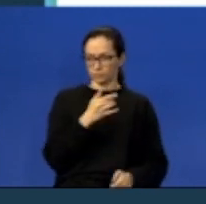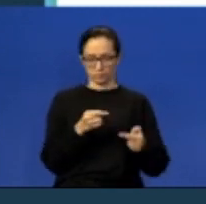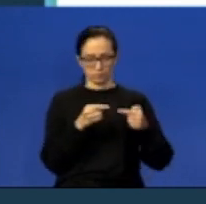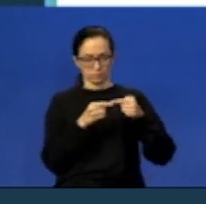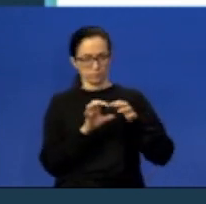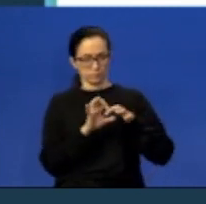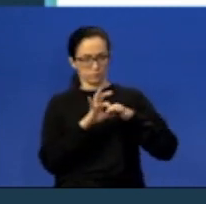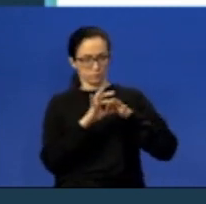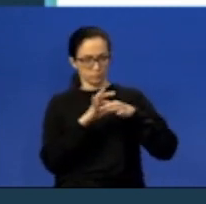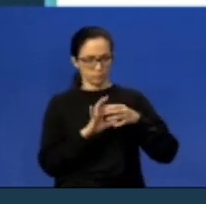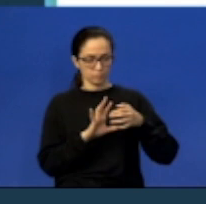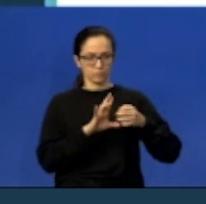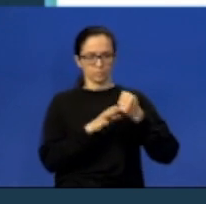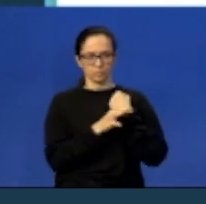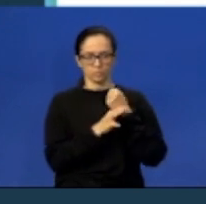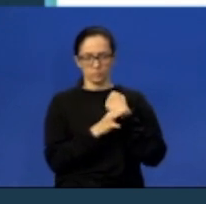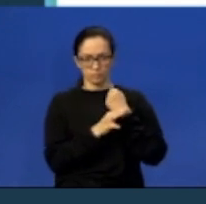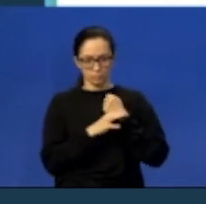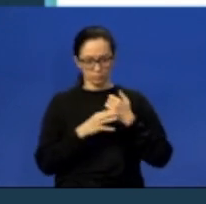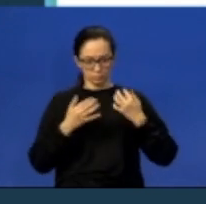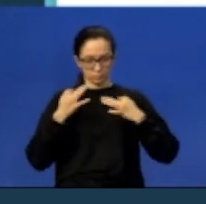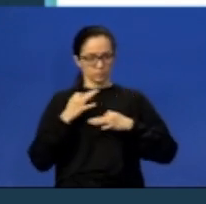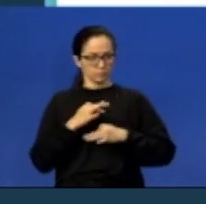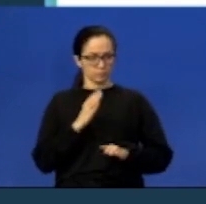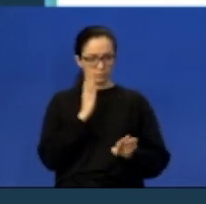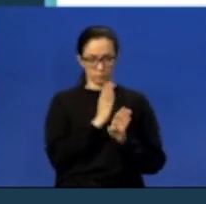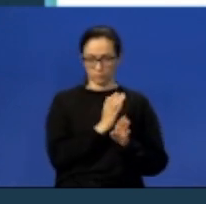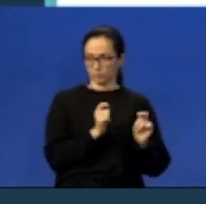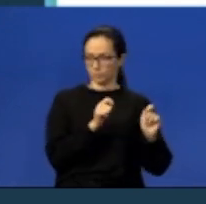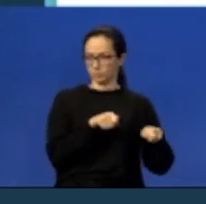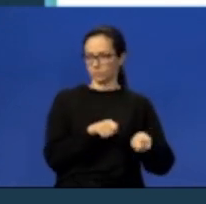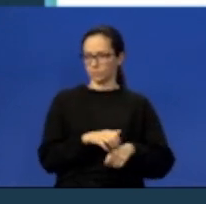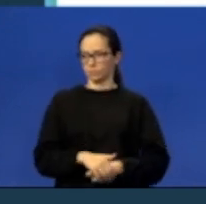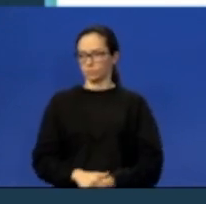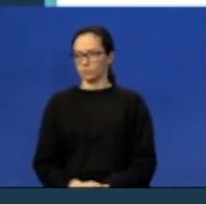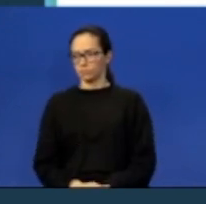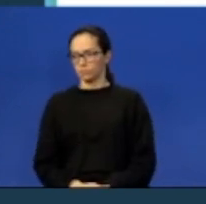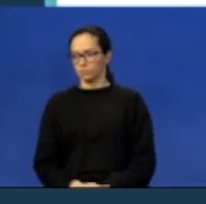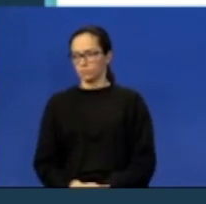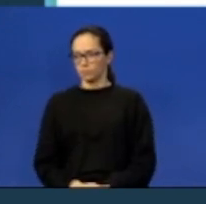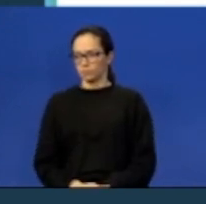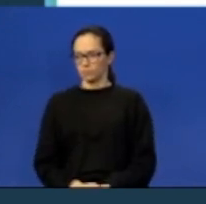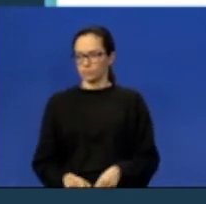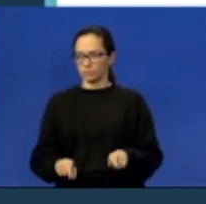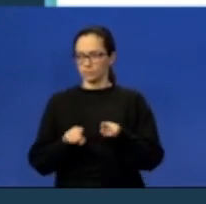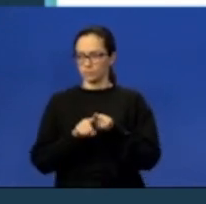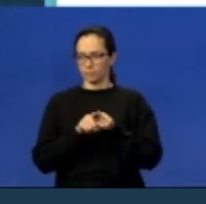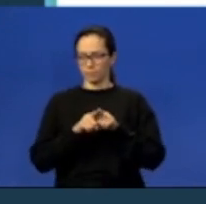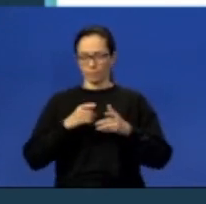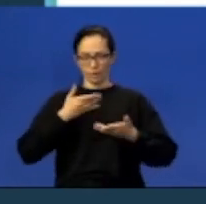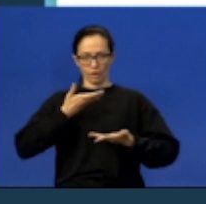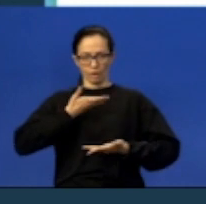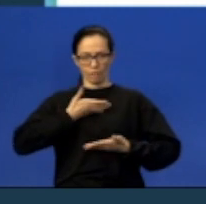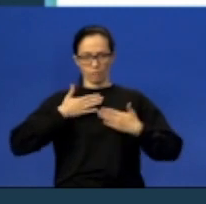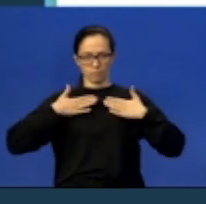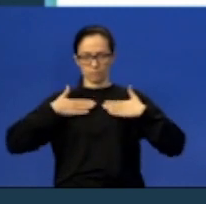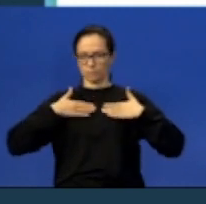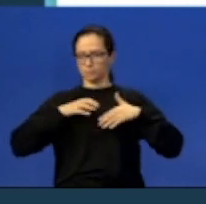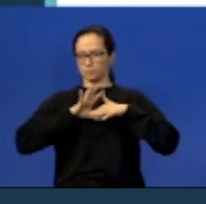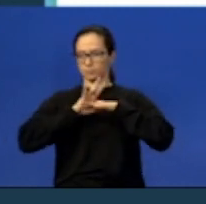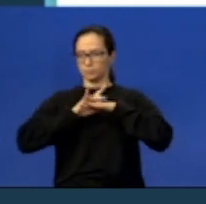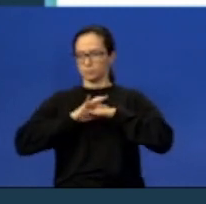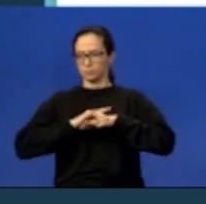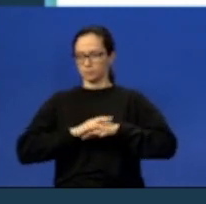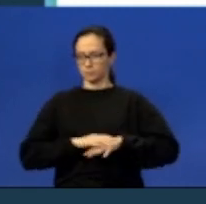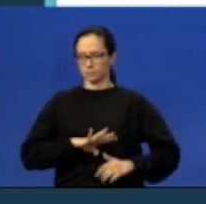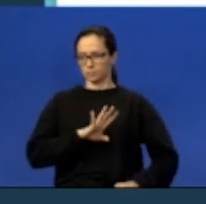ligamentares, tendinosas, hérnia de disco, compressões nervosas. Ela também é utilizada para avaliação de doenças que